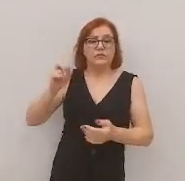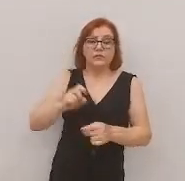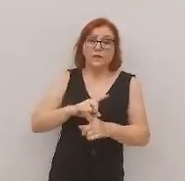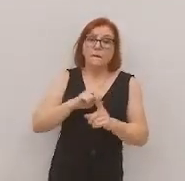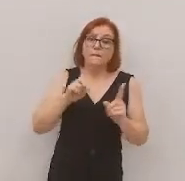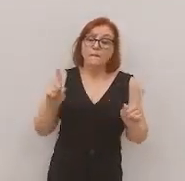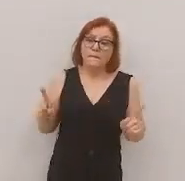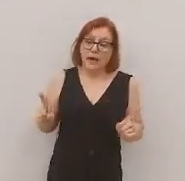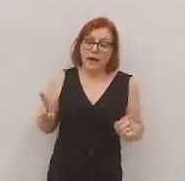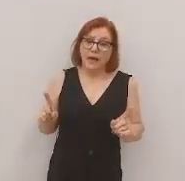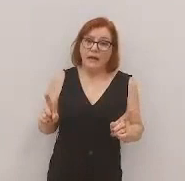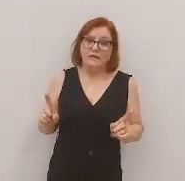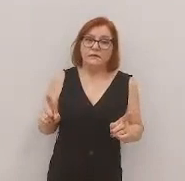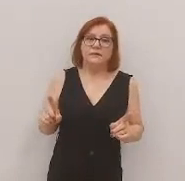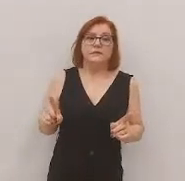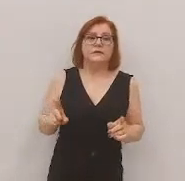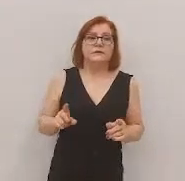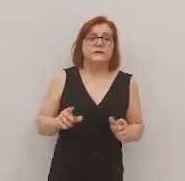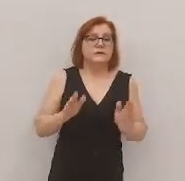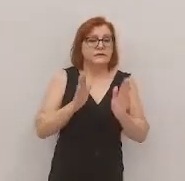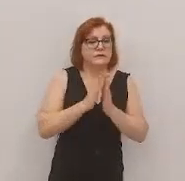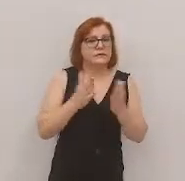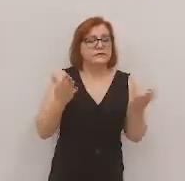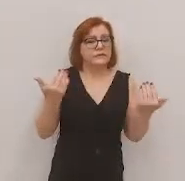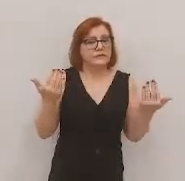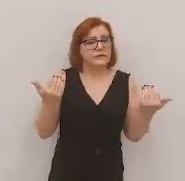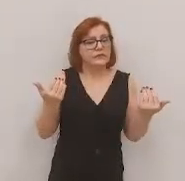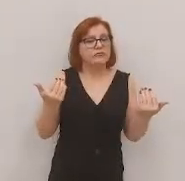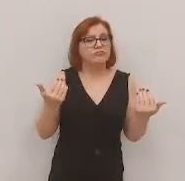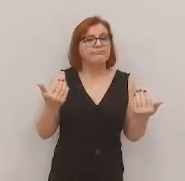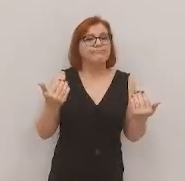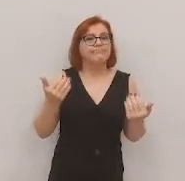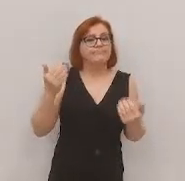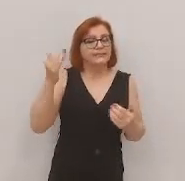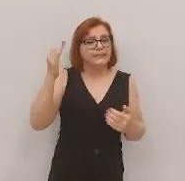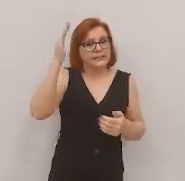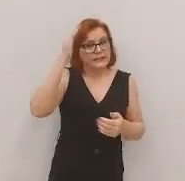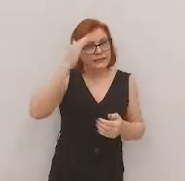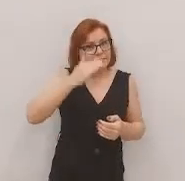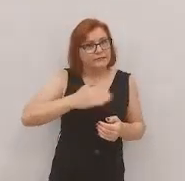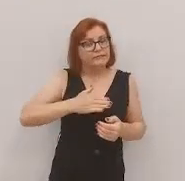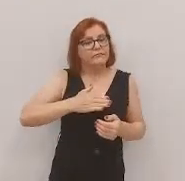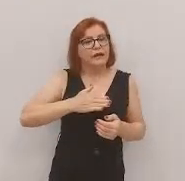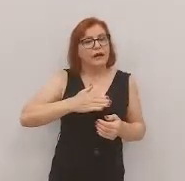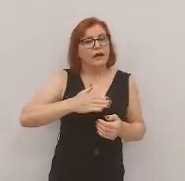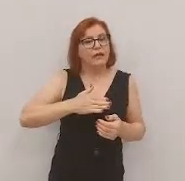alguns aqui caíram. Ó Senhor Jesus.